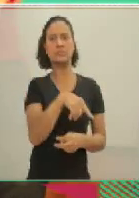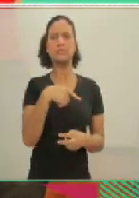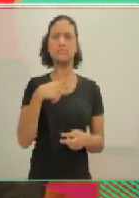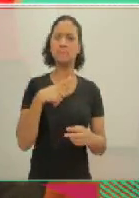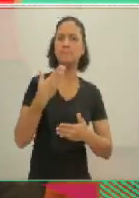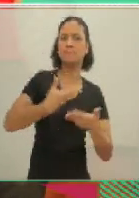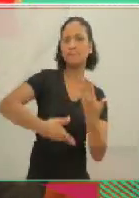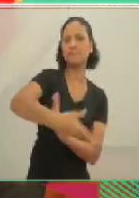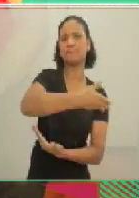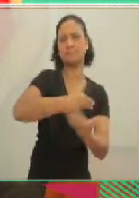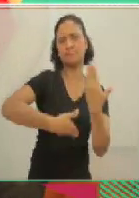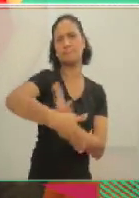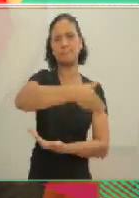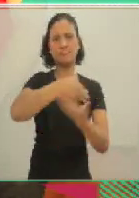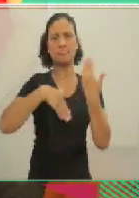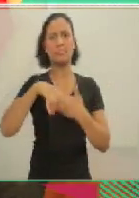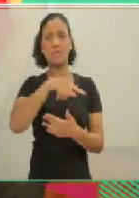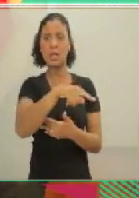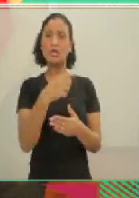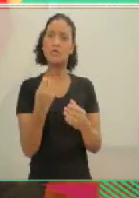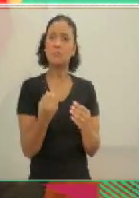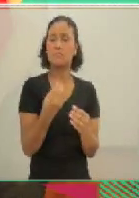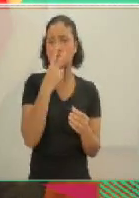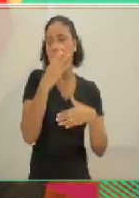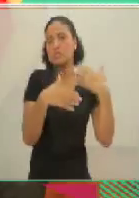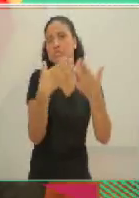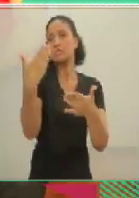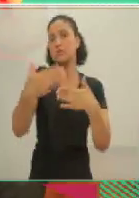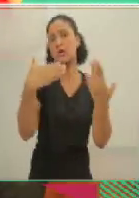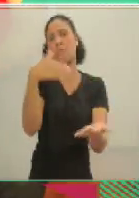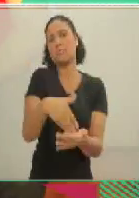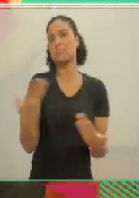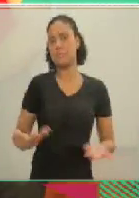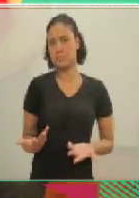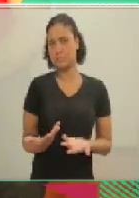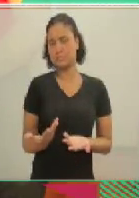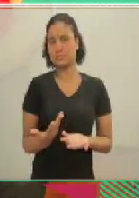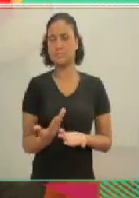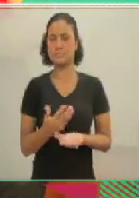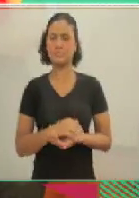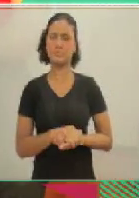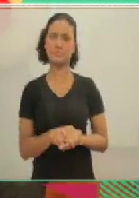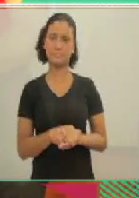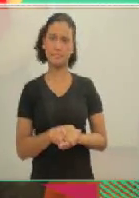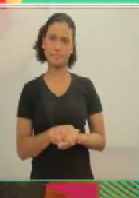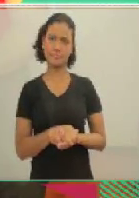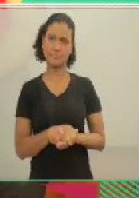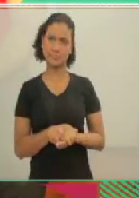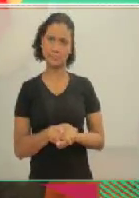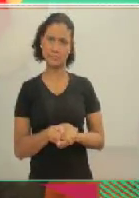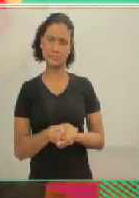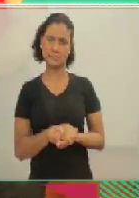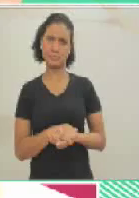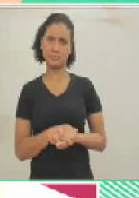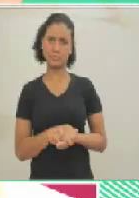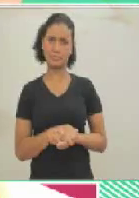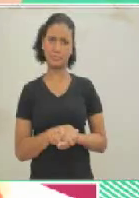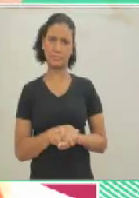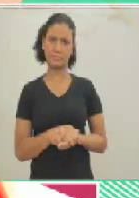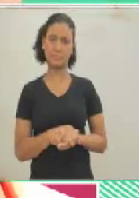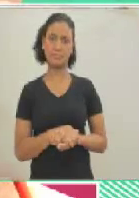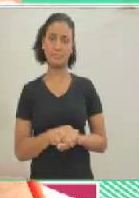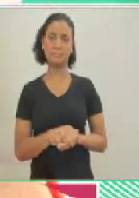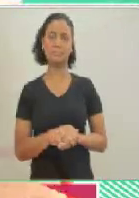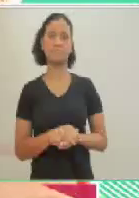gente foi desenvolvendo essa a nossa comunicação, né? Acho que ali criou um elo que segue até hoje.